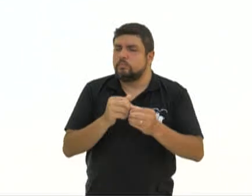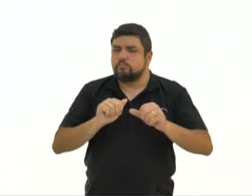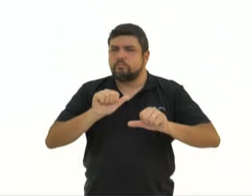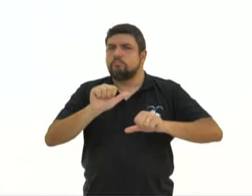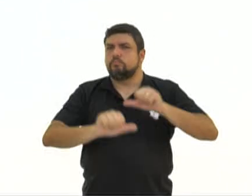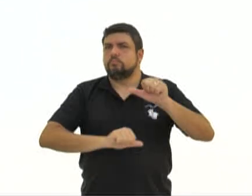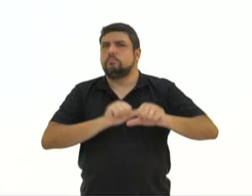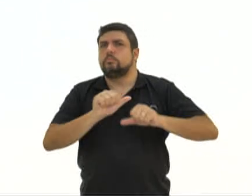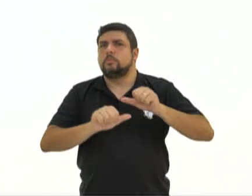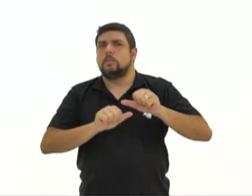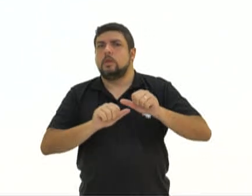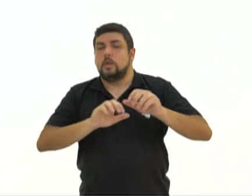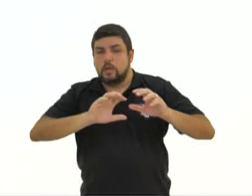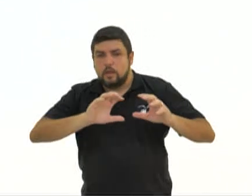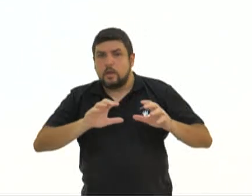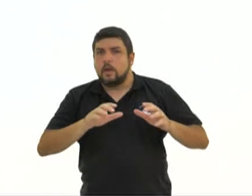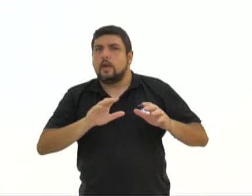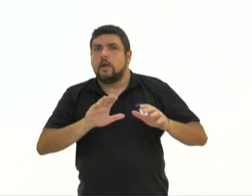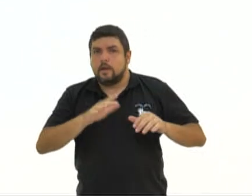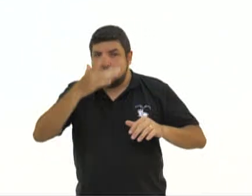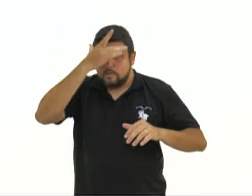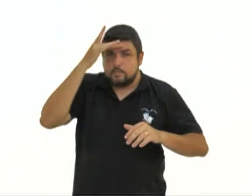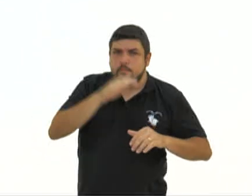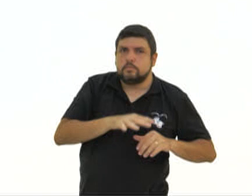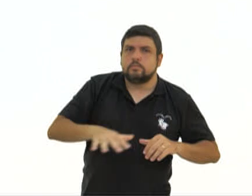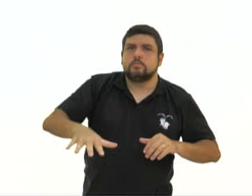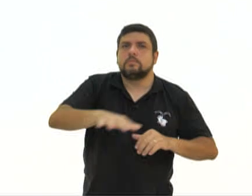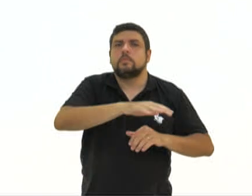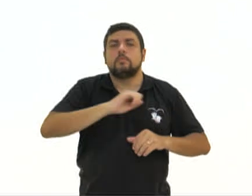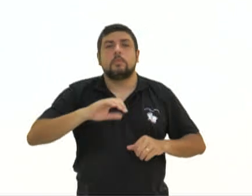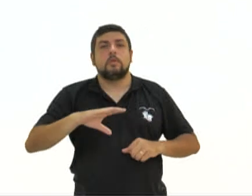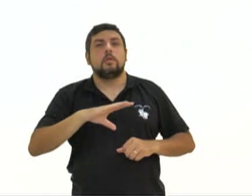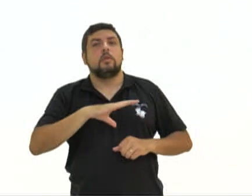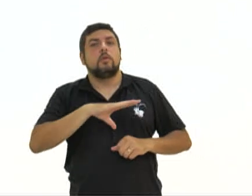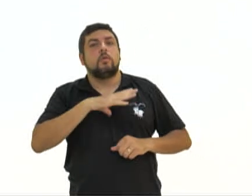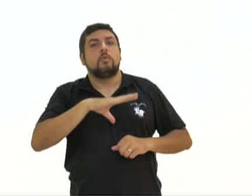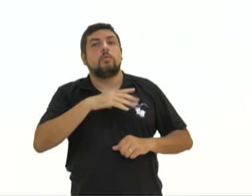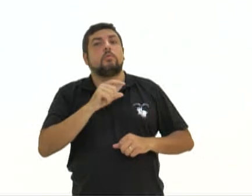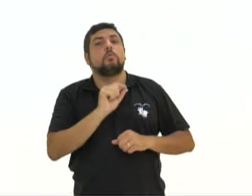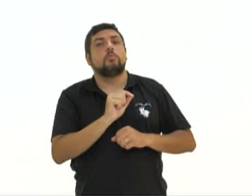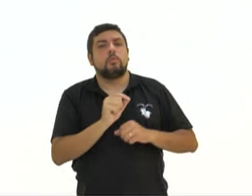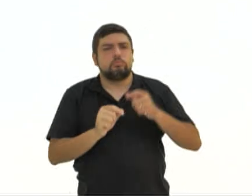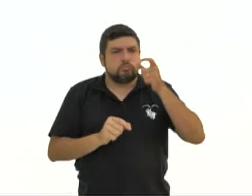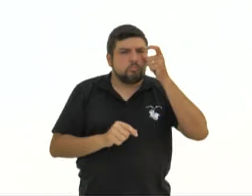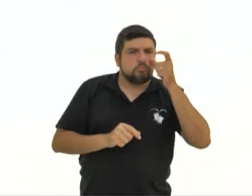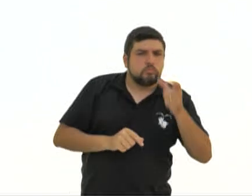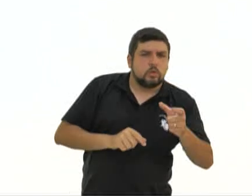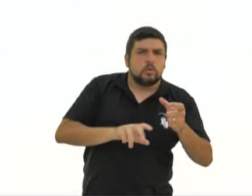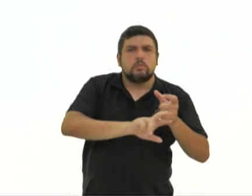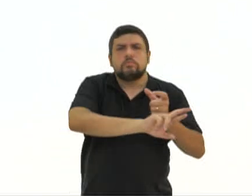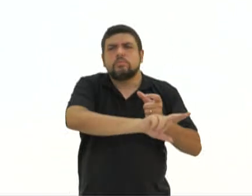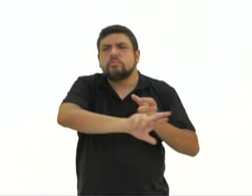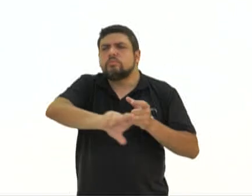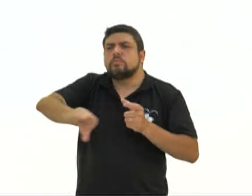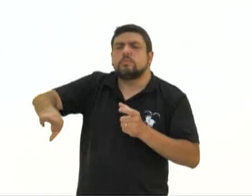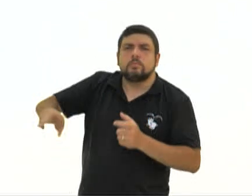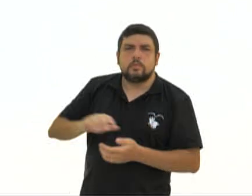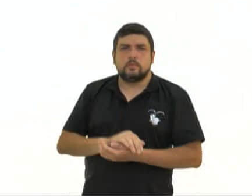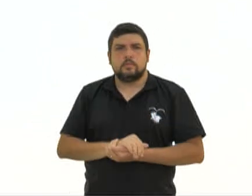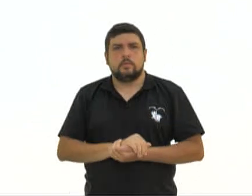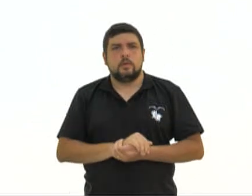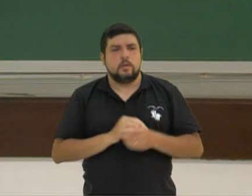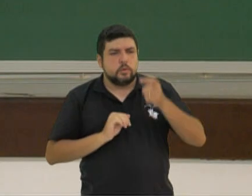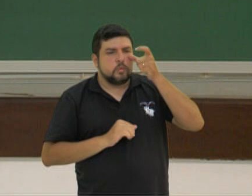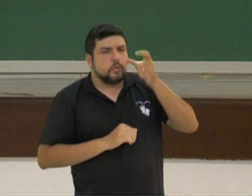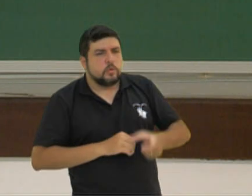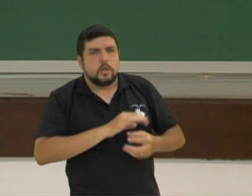os indivíduos renascentistas encorajados a desenvolver múltiplos interesses. Então, as pessoas elas estavam interessadas em